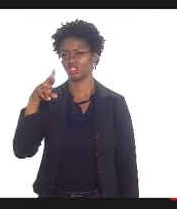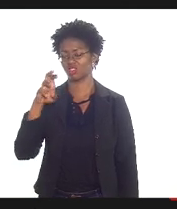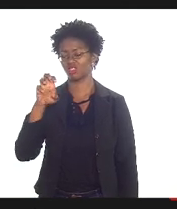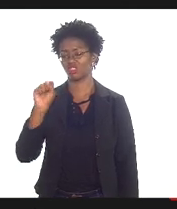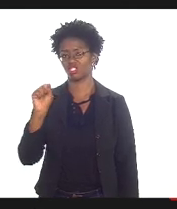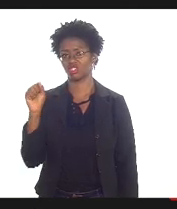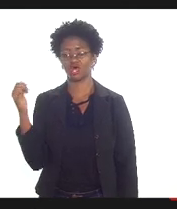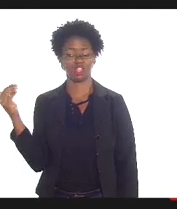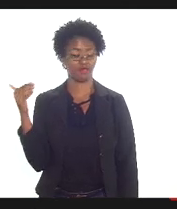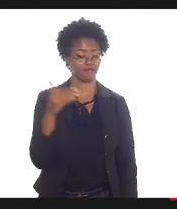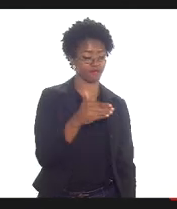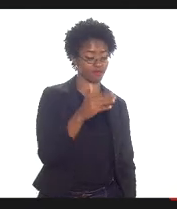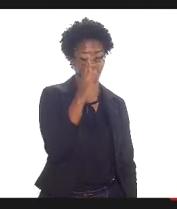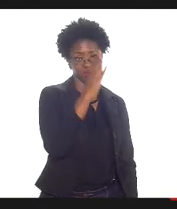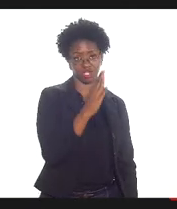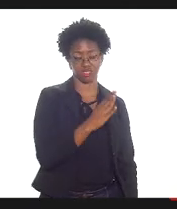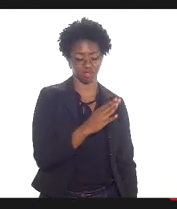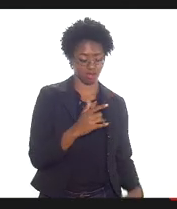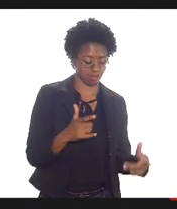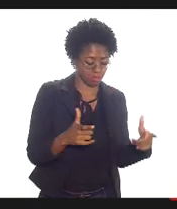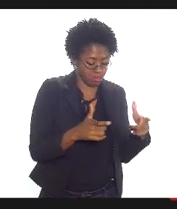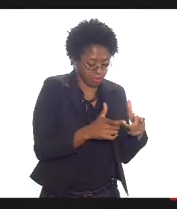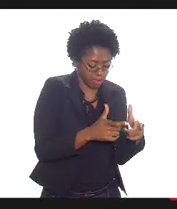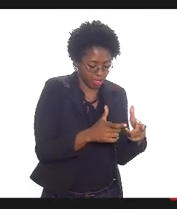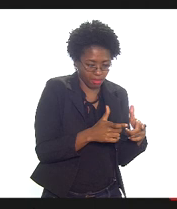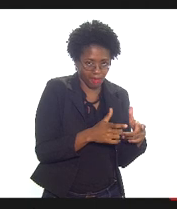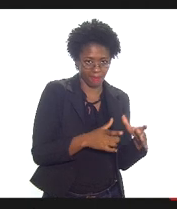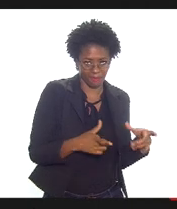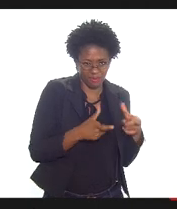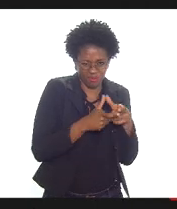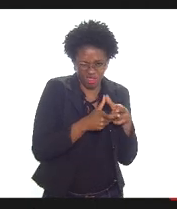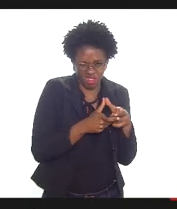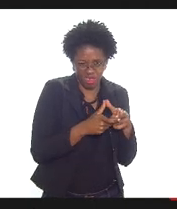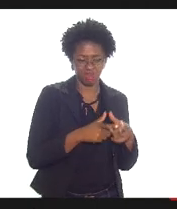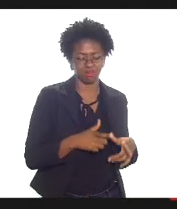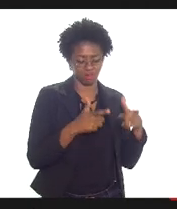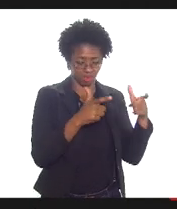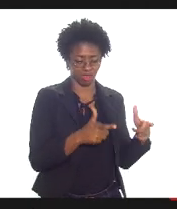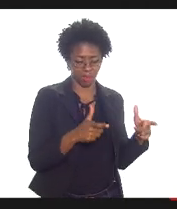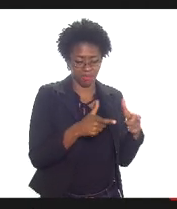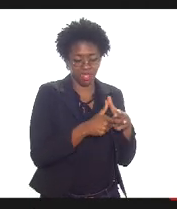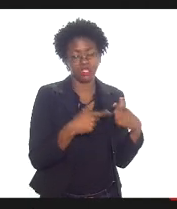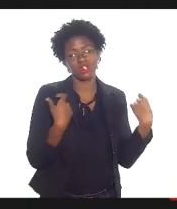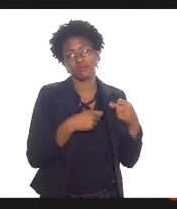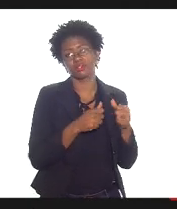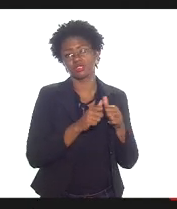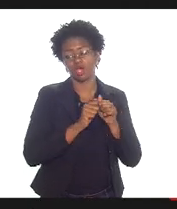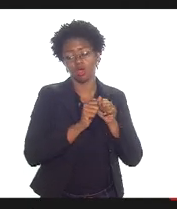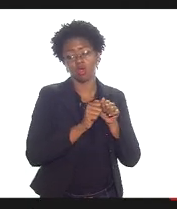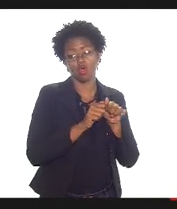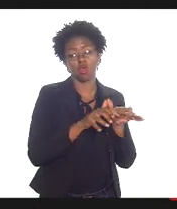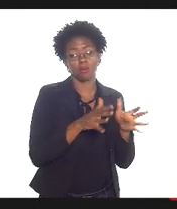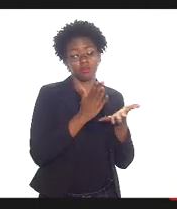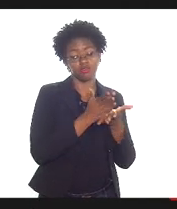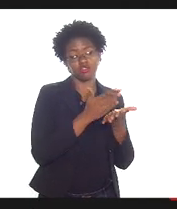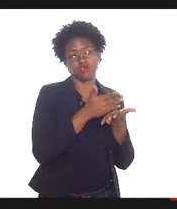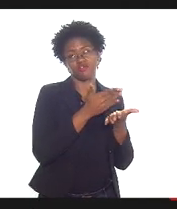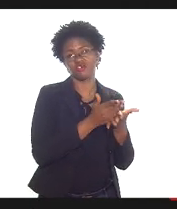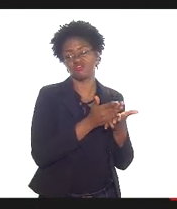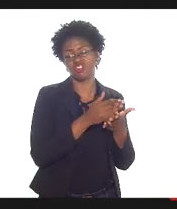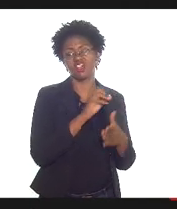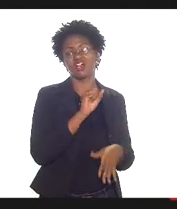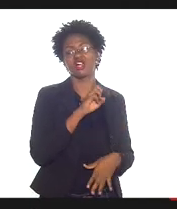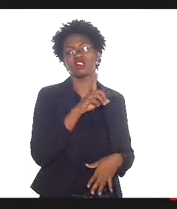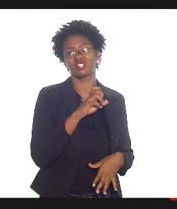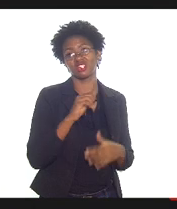pequeno deveria, vamos dizer, compartilhar a sede de uma empresa, inclusive